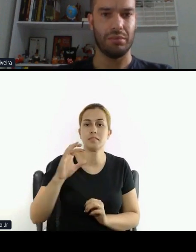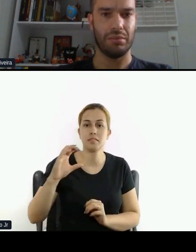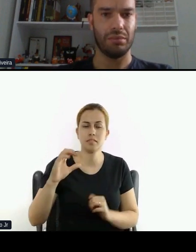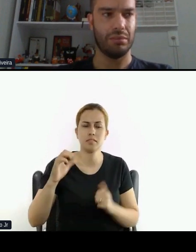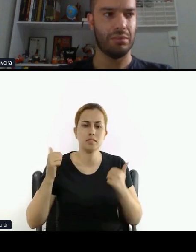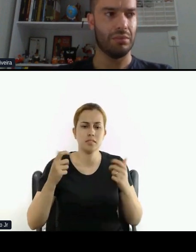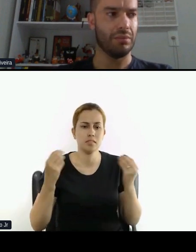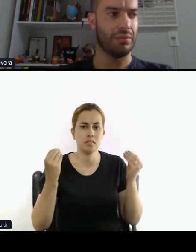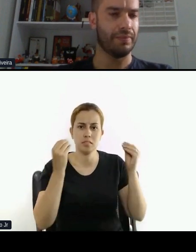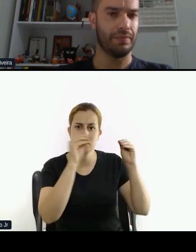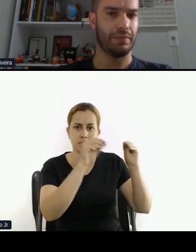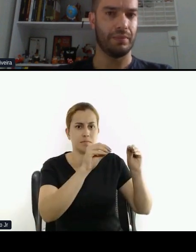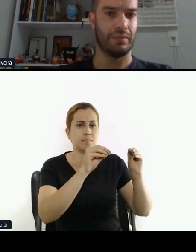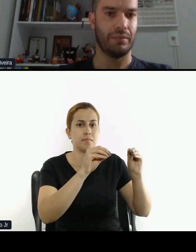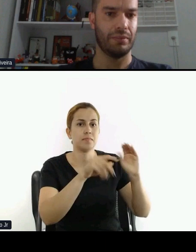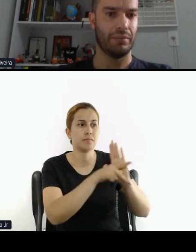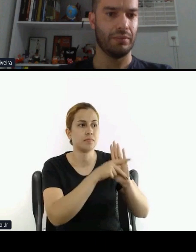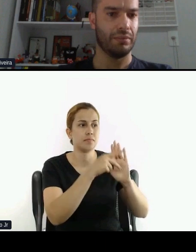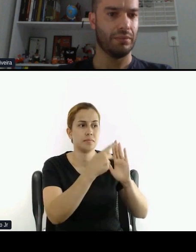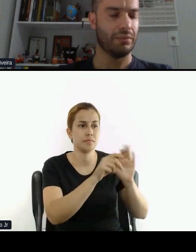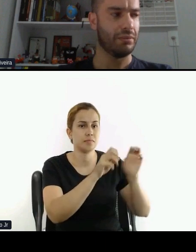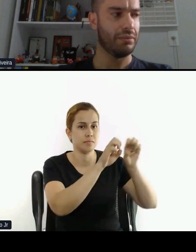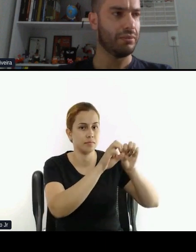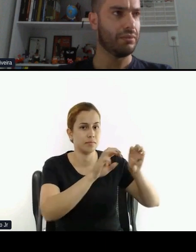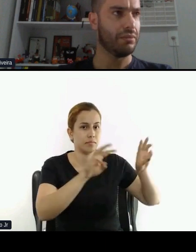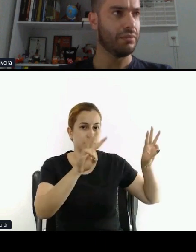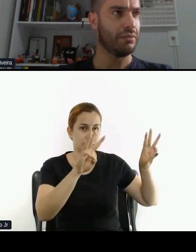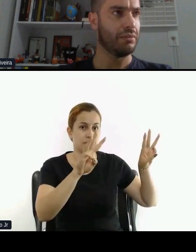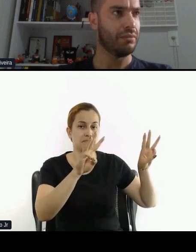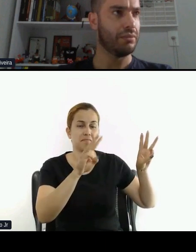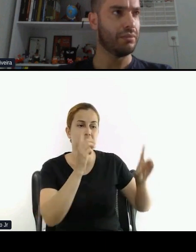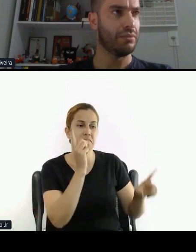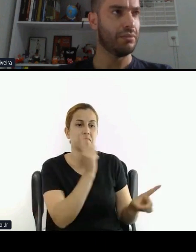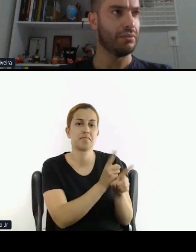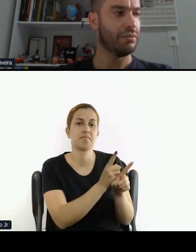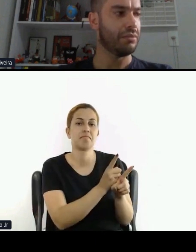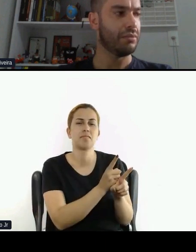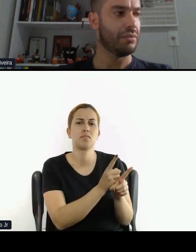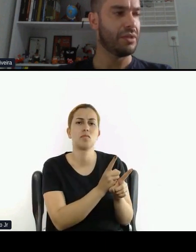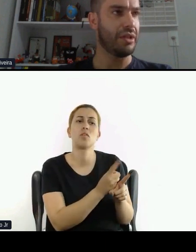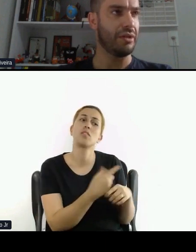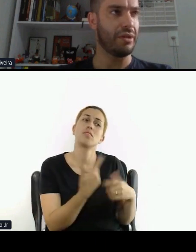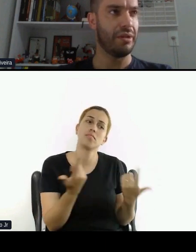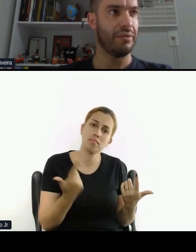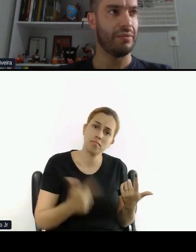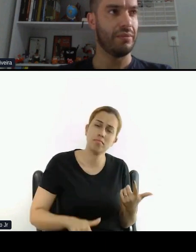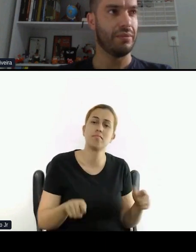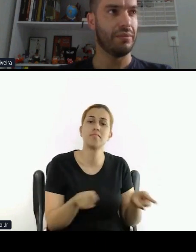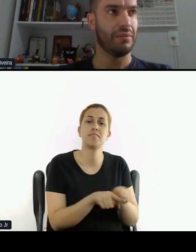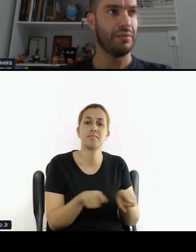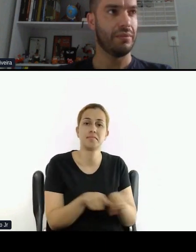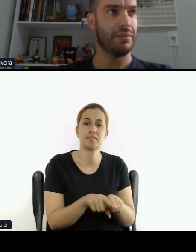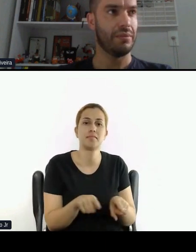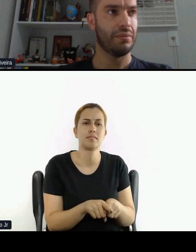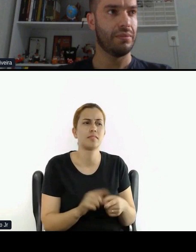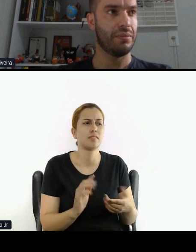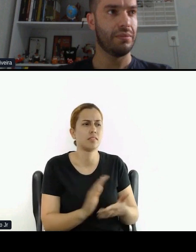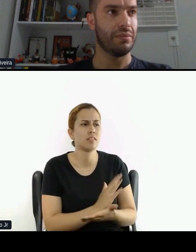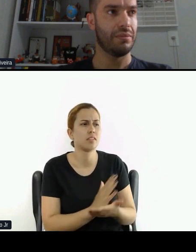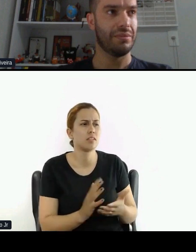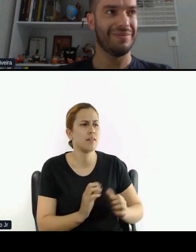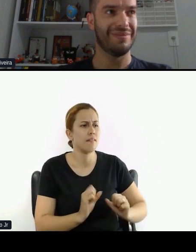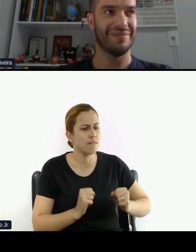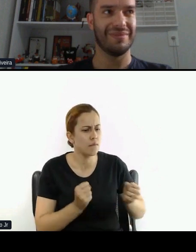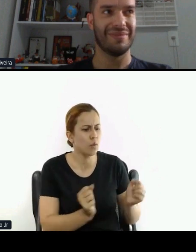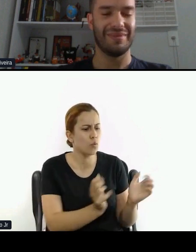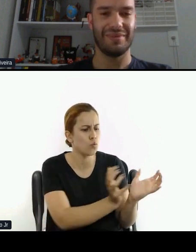lá nos sites dela, está lá demonstrado, como também tem ações de